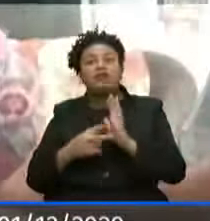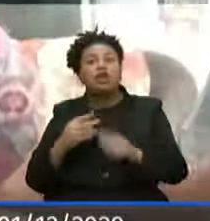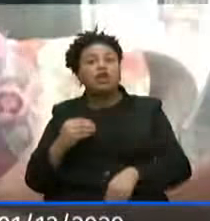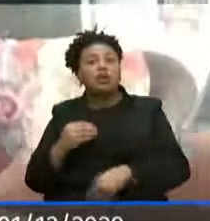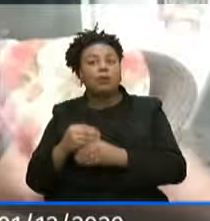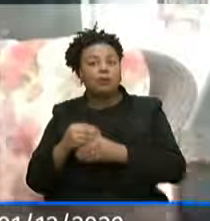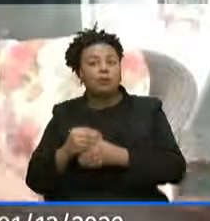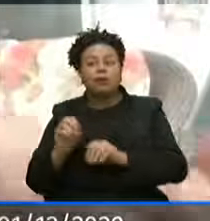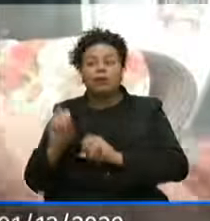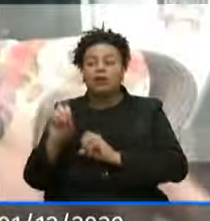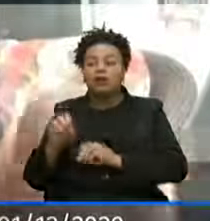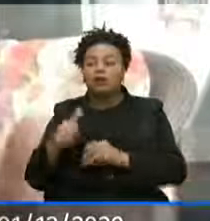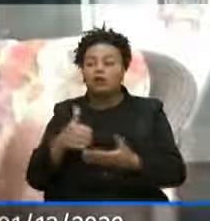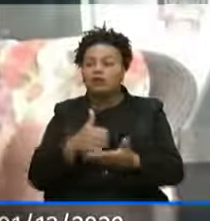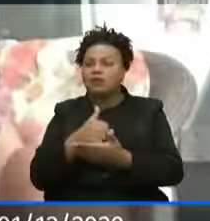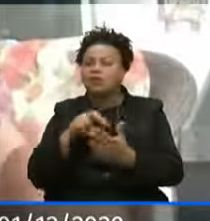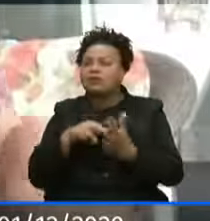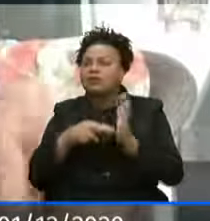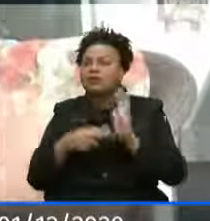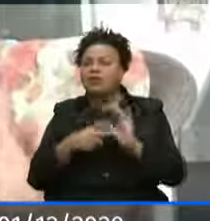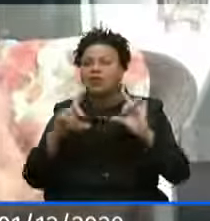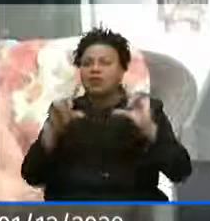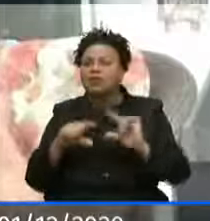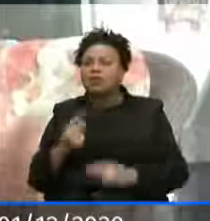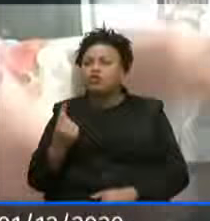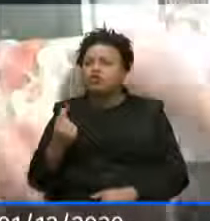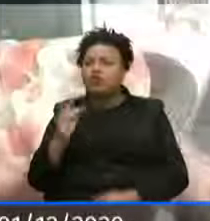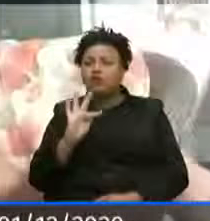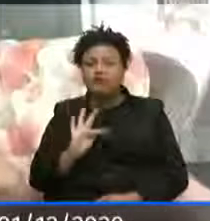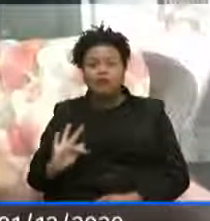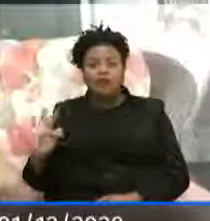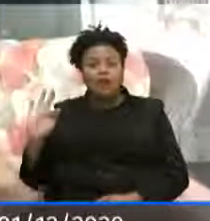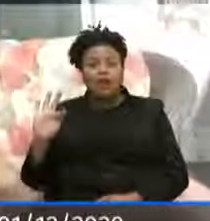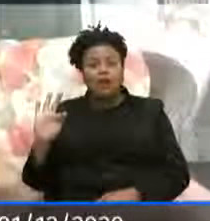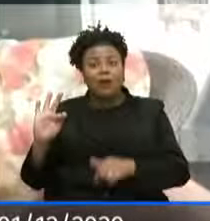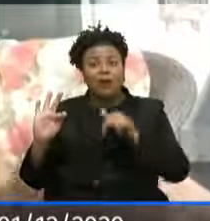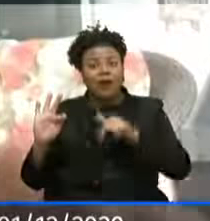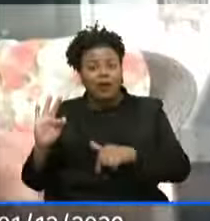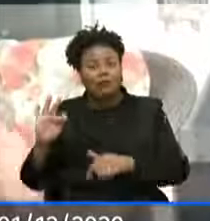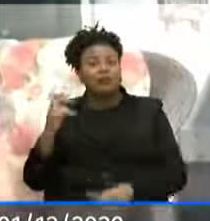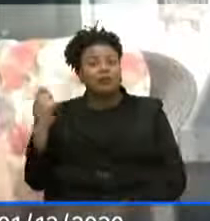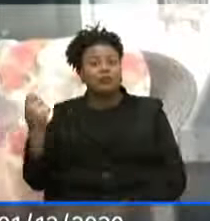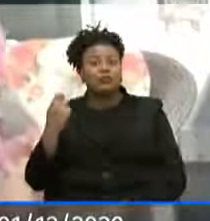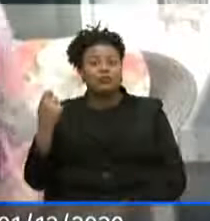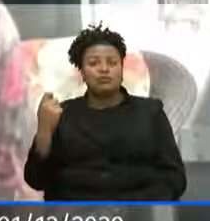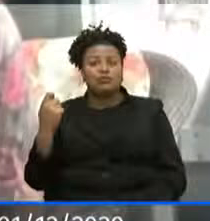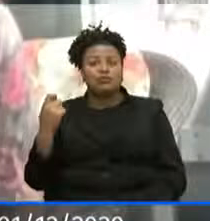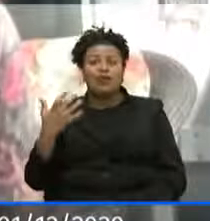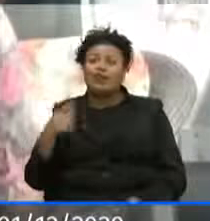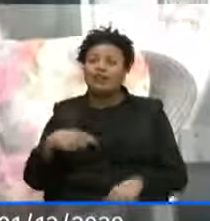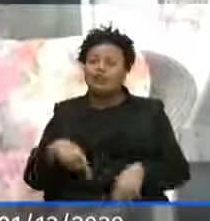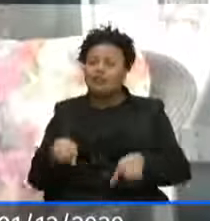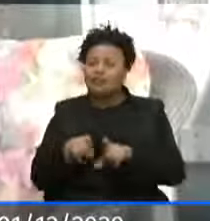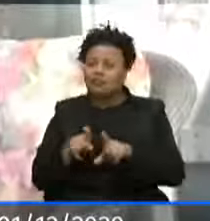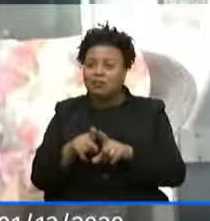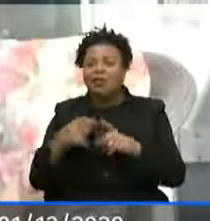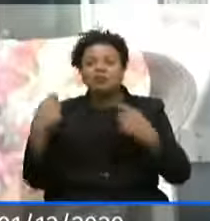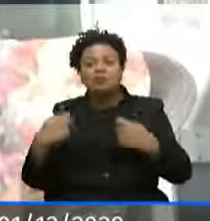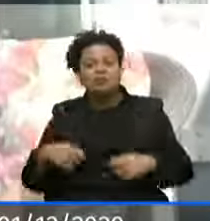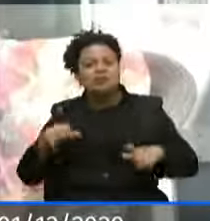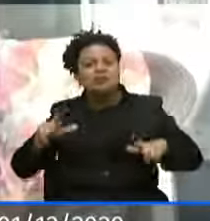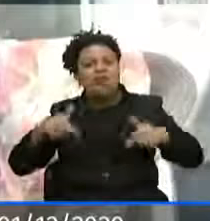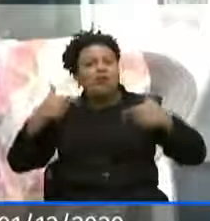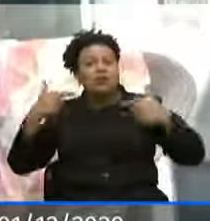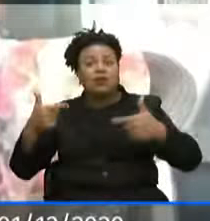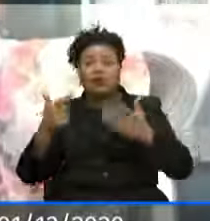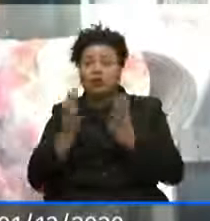a educação básica, significa menos recursos da União aqui no estado do Rio Grande do Sul. Então, também nós precisamos reagir